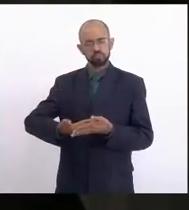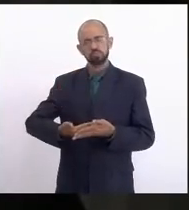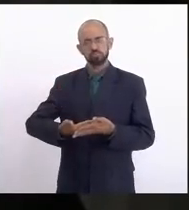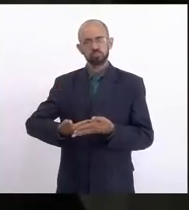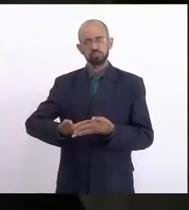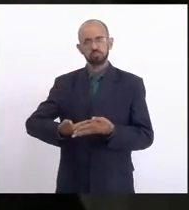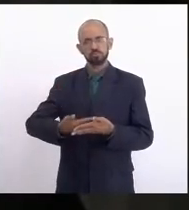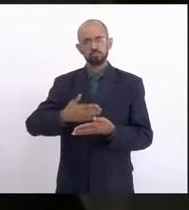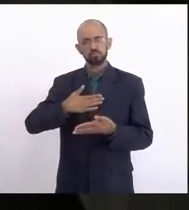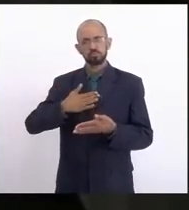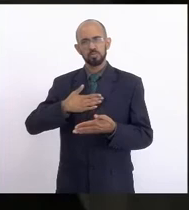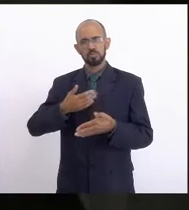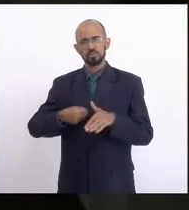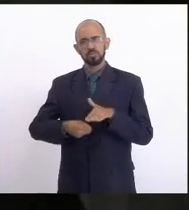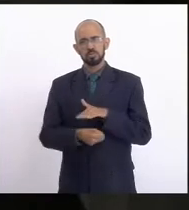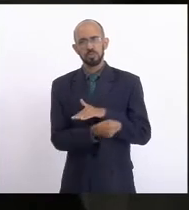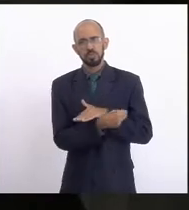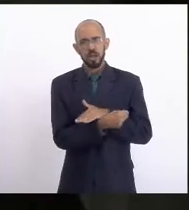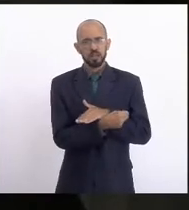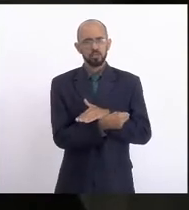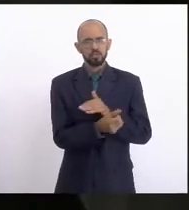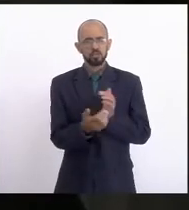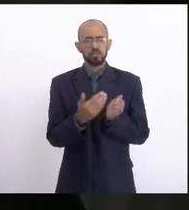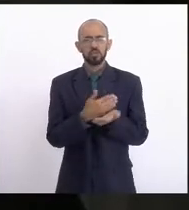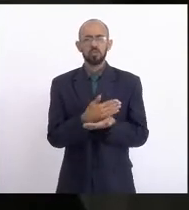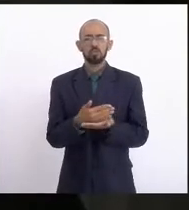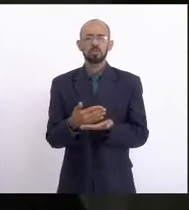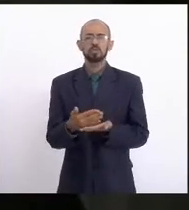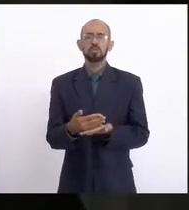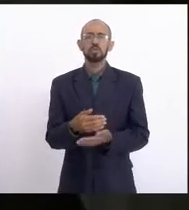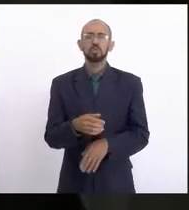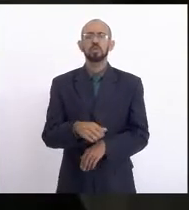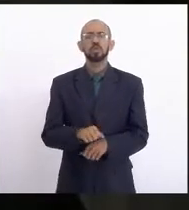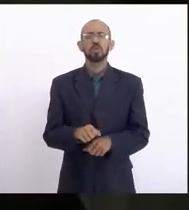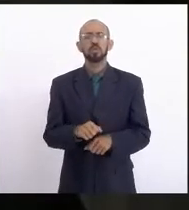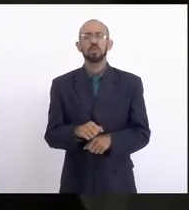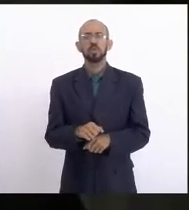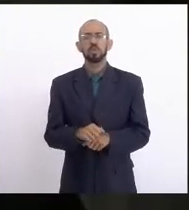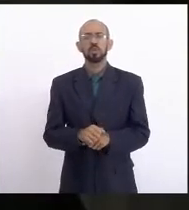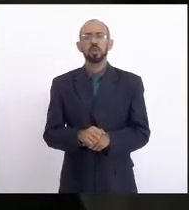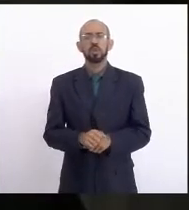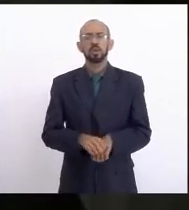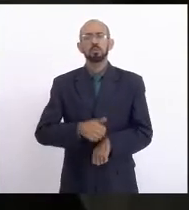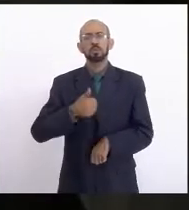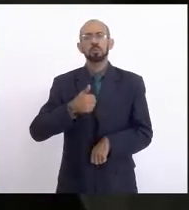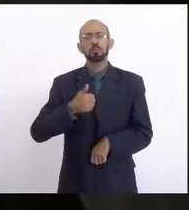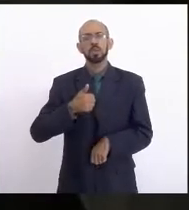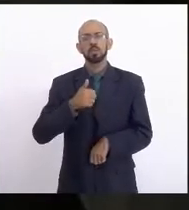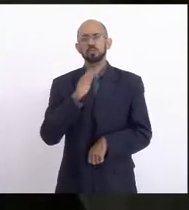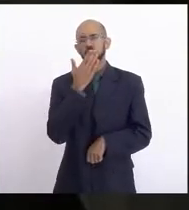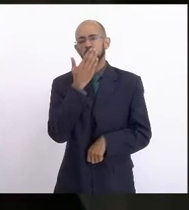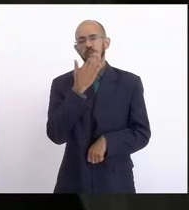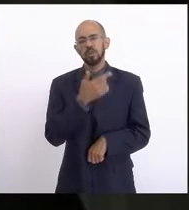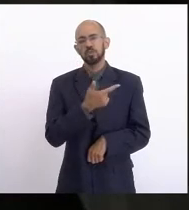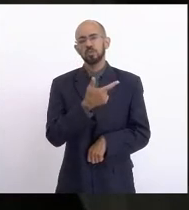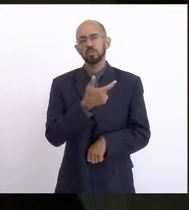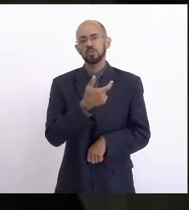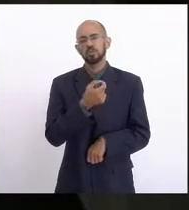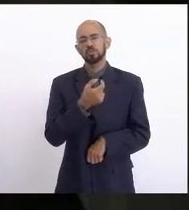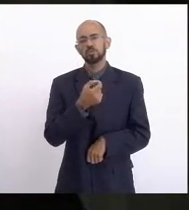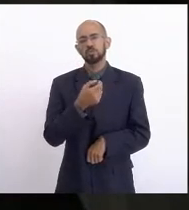dos meus mandatos, que iniciaram-se em 1º de fevereiro de